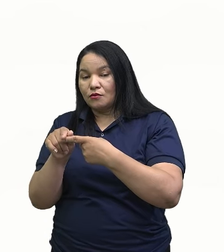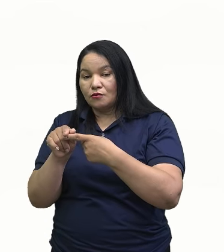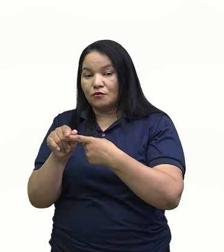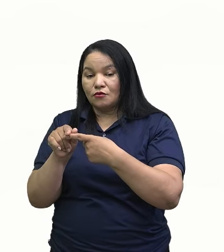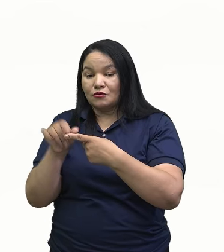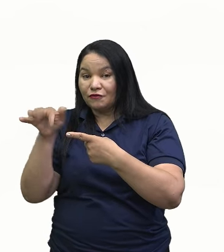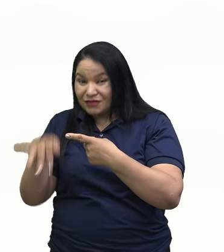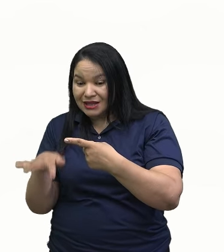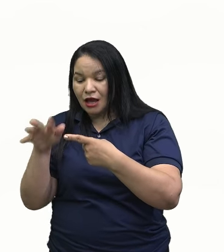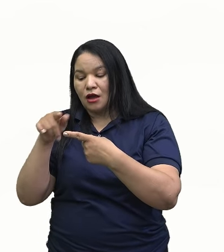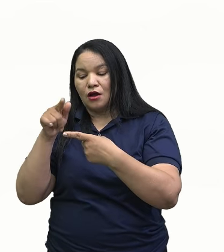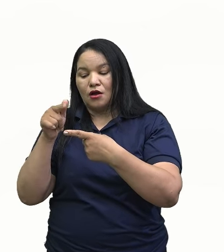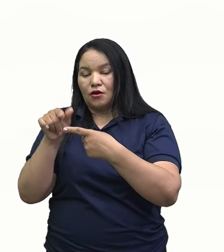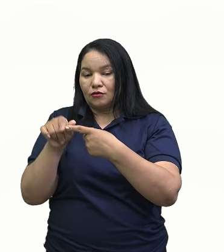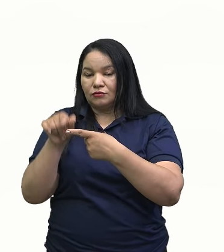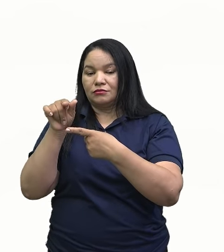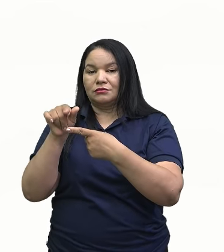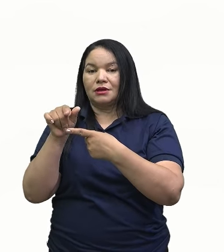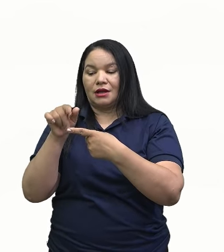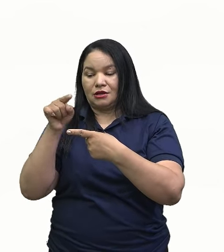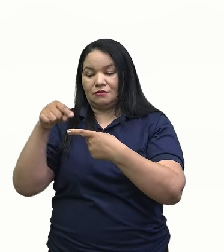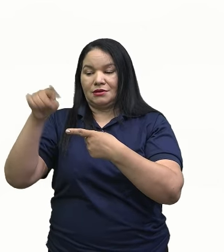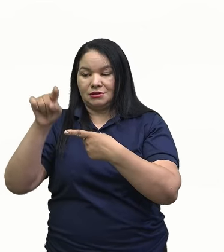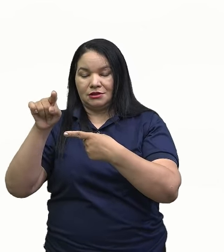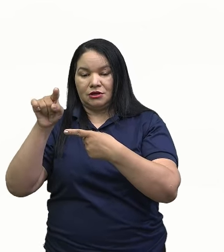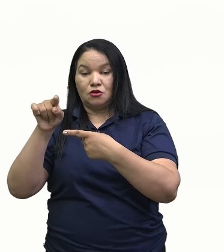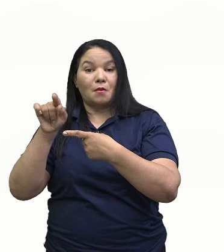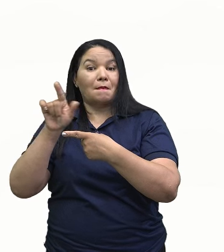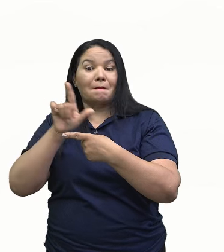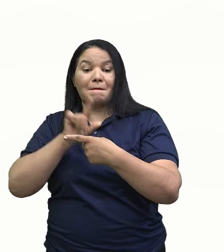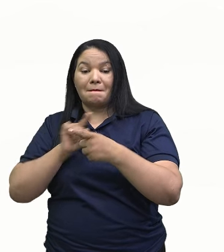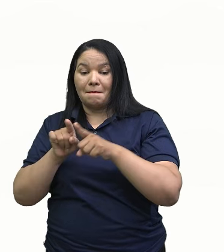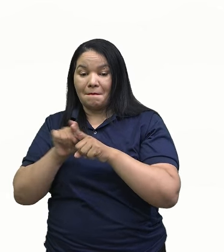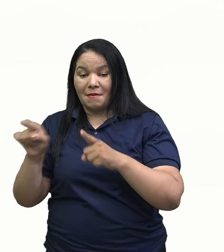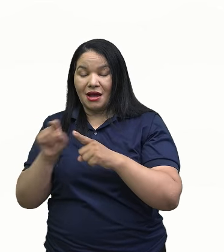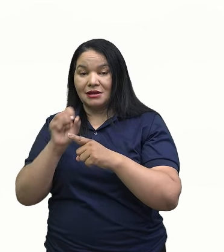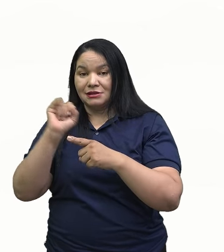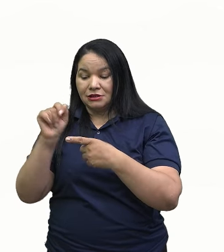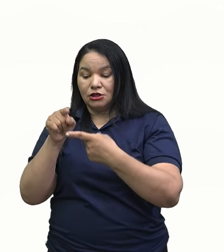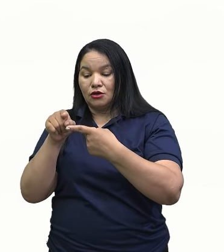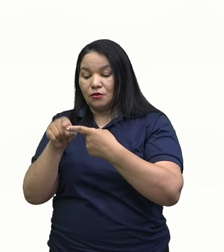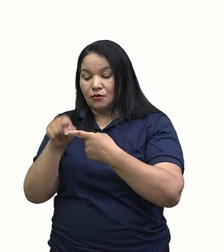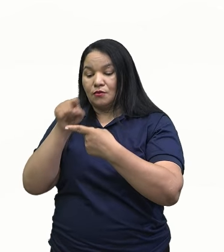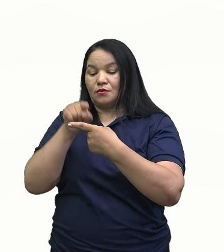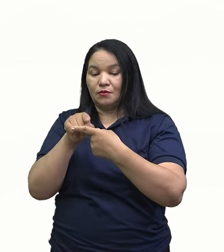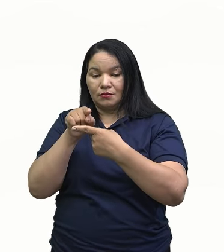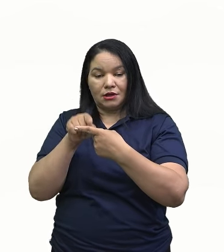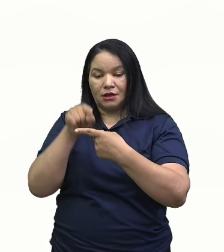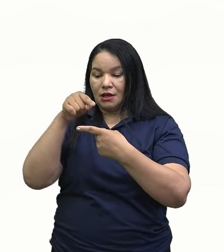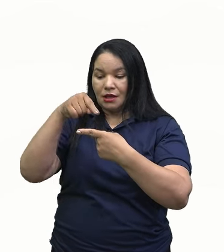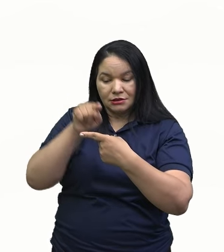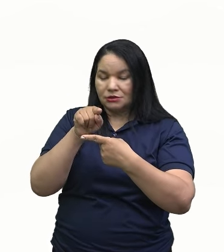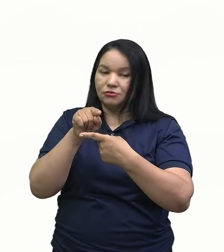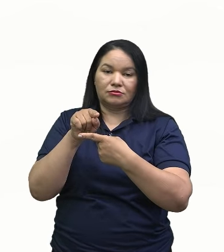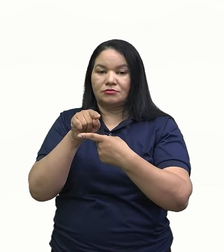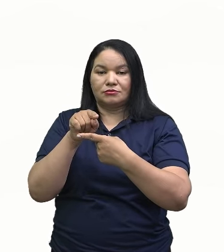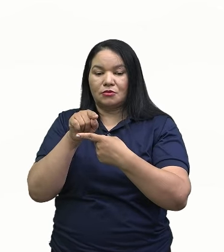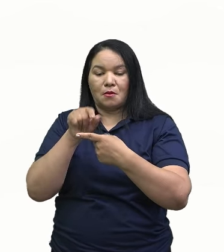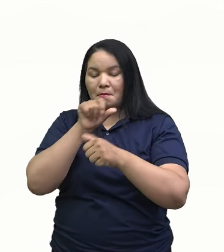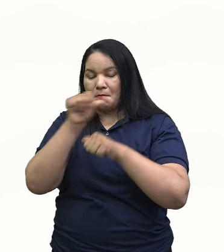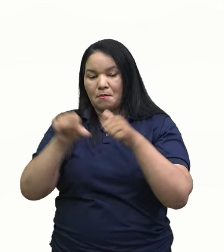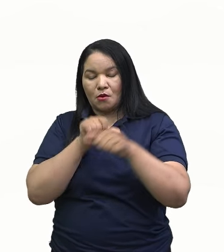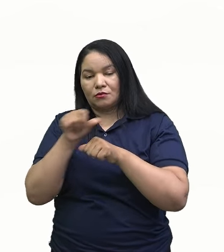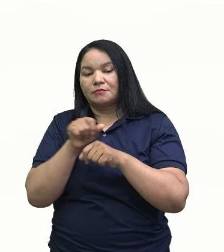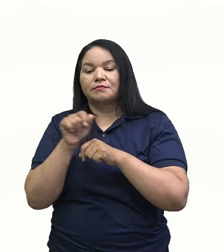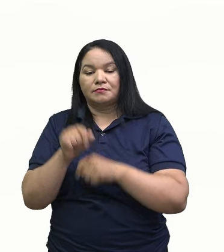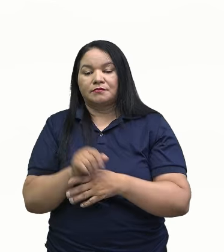Então, ele continua com acento, mas se ele estivesse bem aqui, ó, na paroxítona, ele não receberia mais acento, tá bom? Piauí